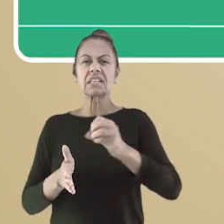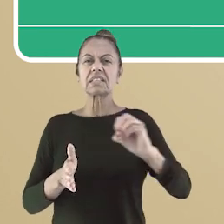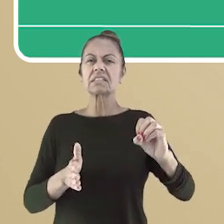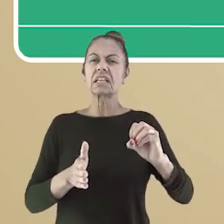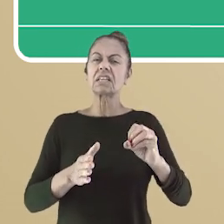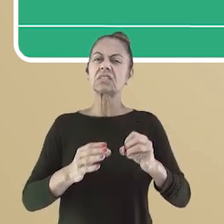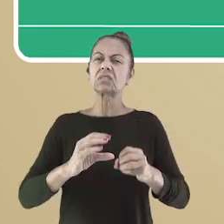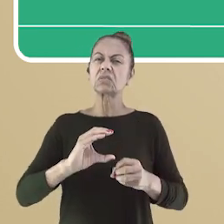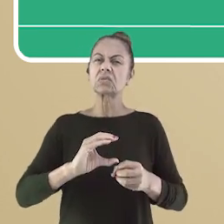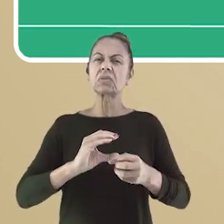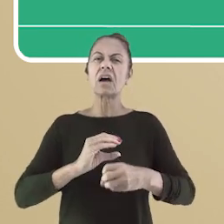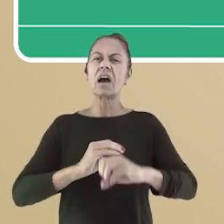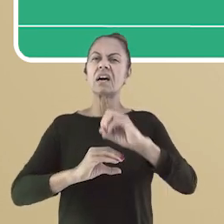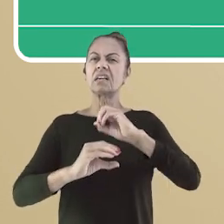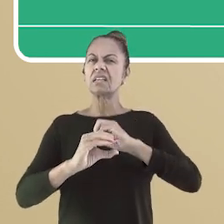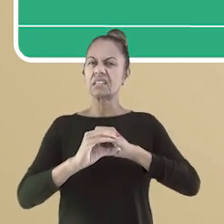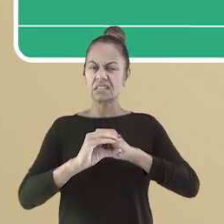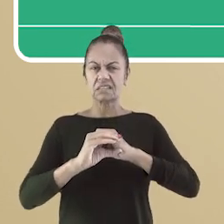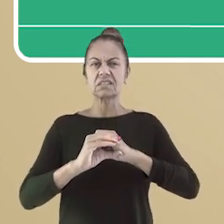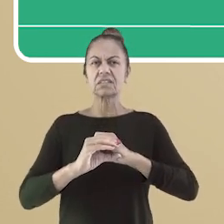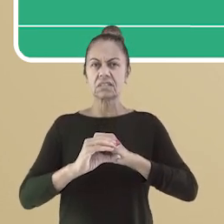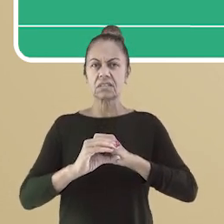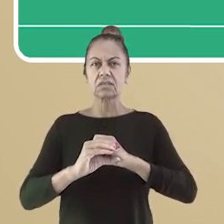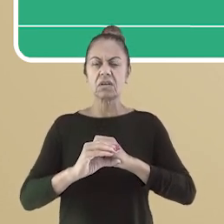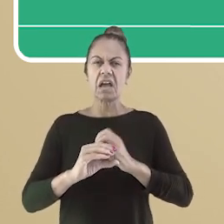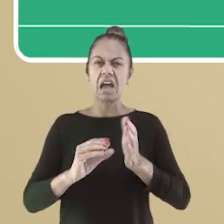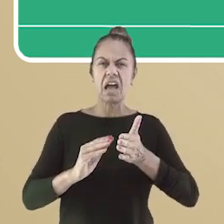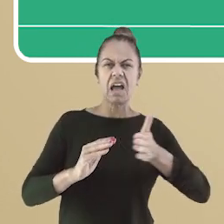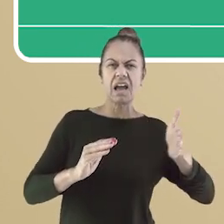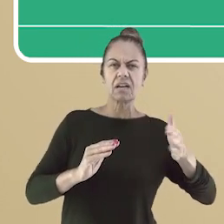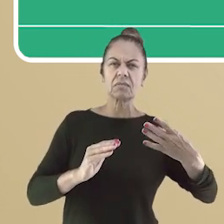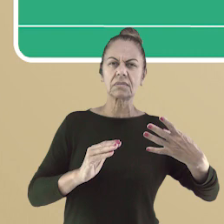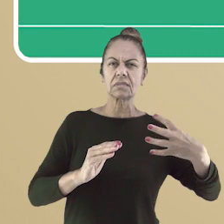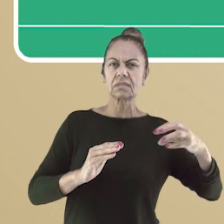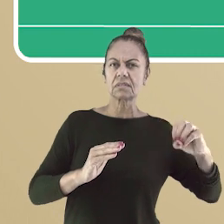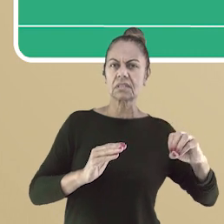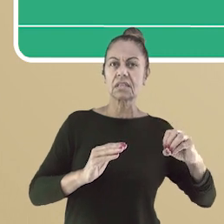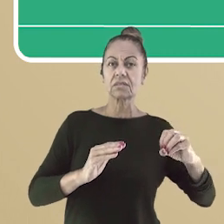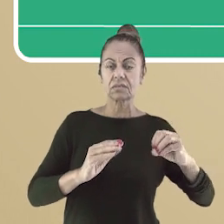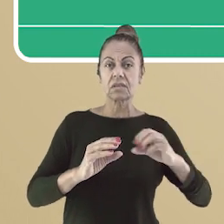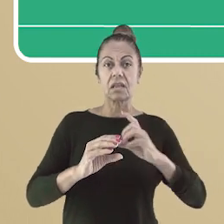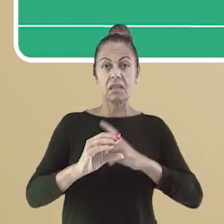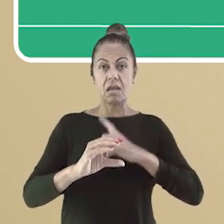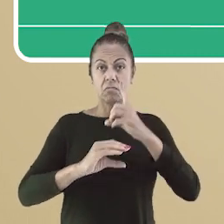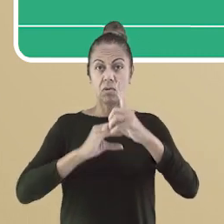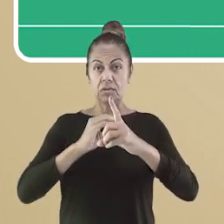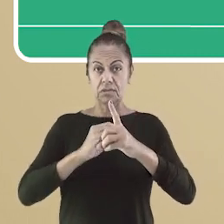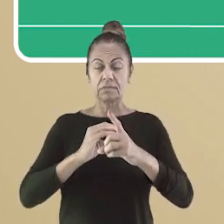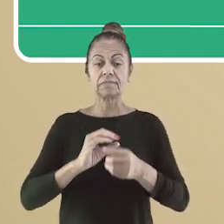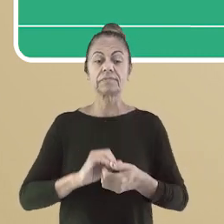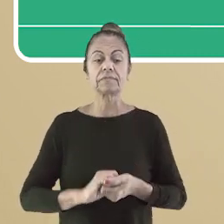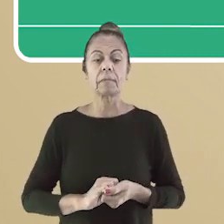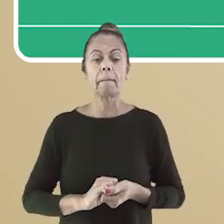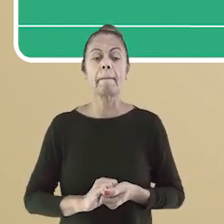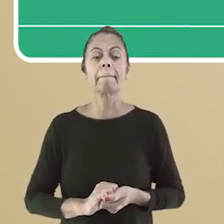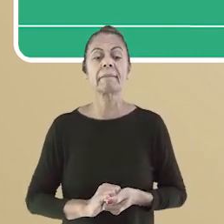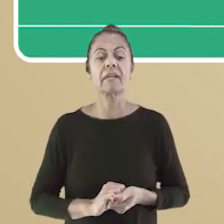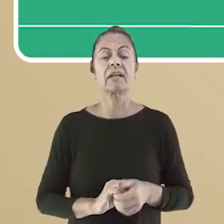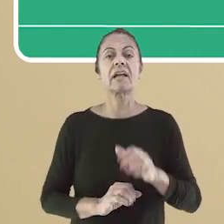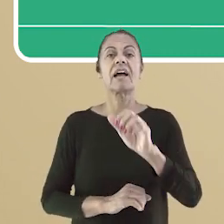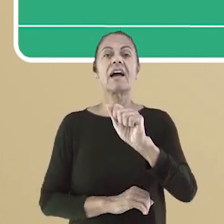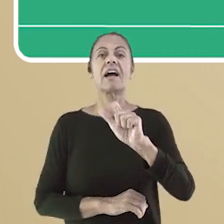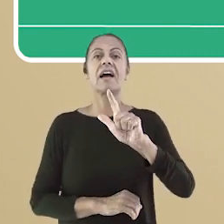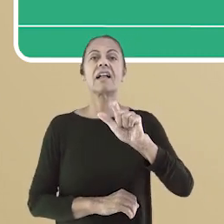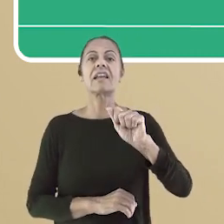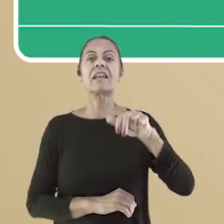entre 600 a.C. a 400 d.C. Já o francês conhecido como Allan Kardec, que viveu